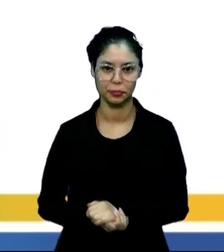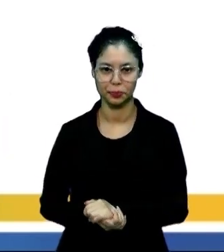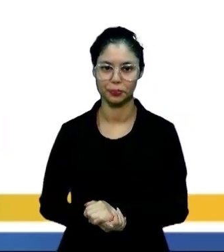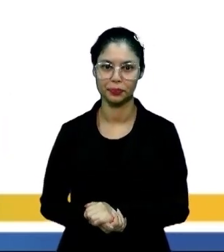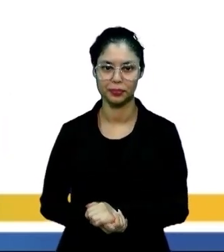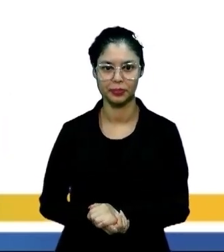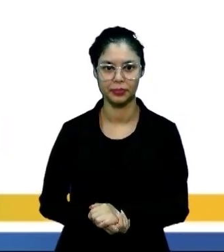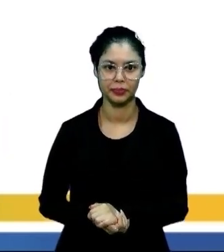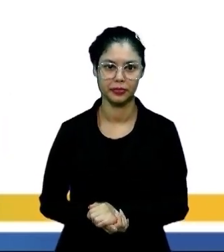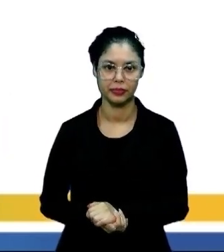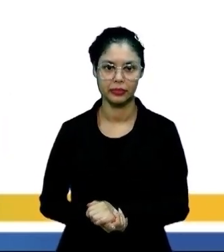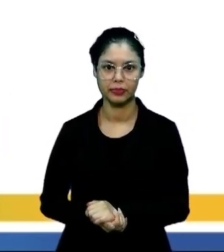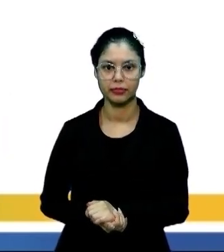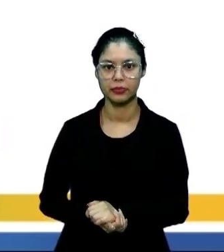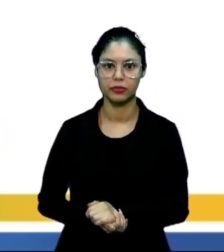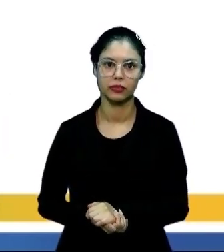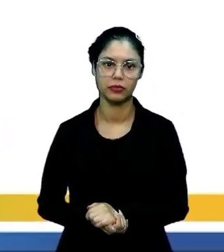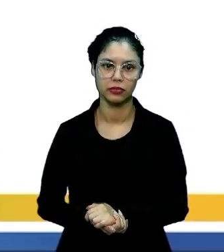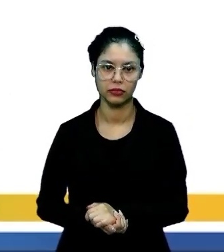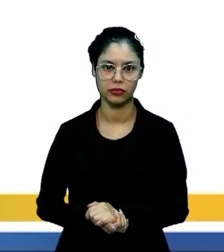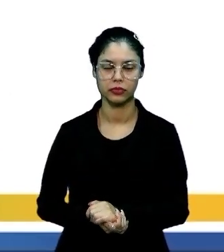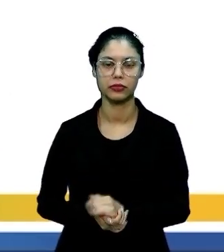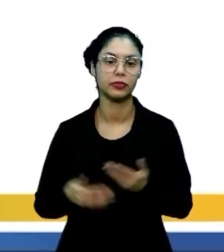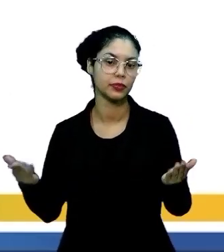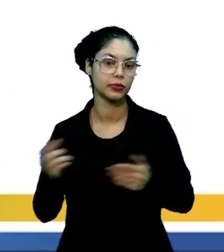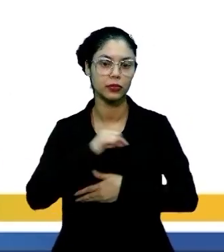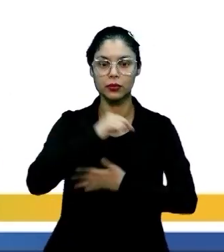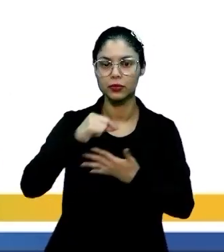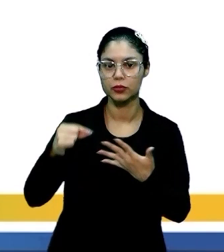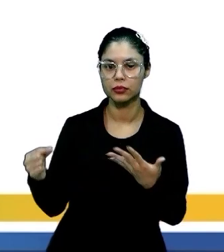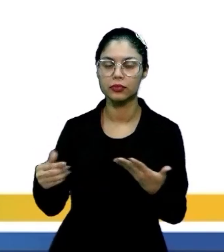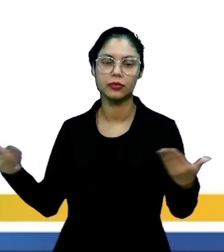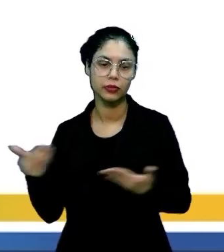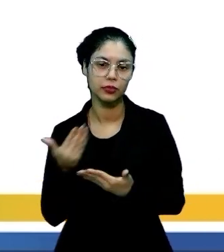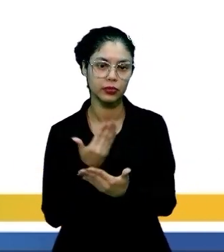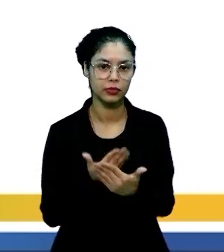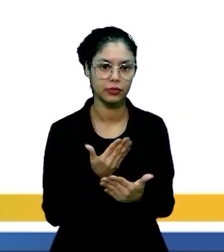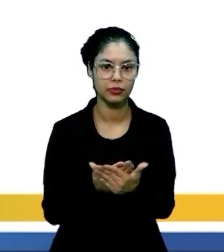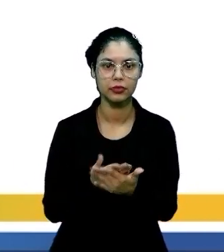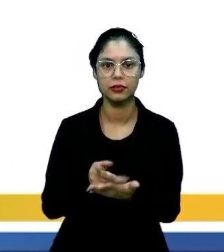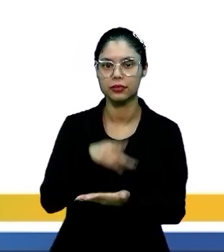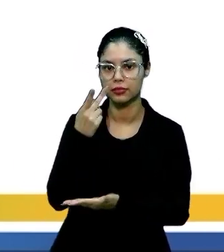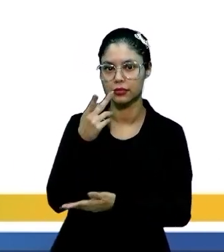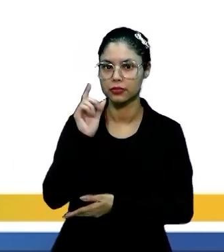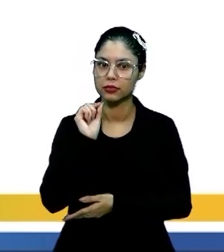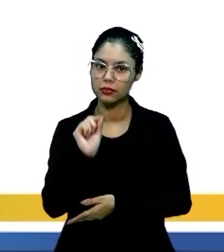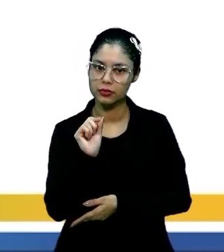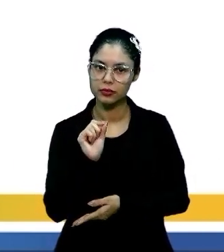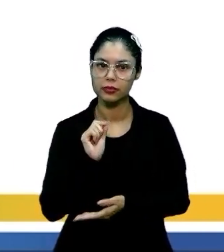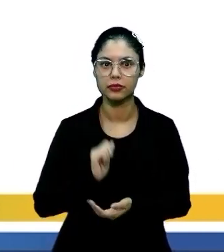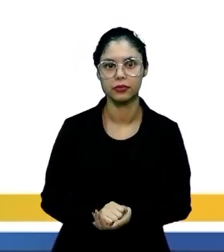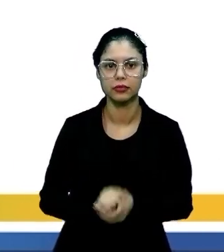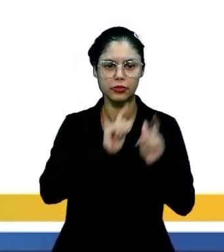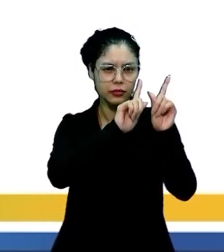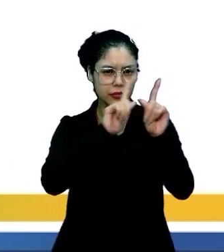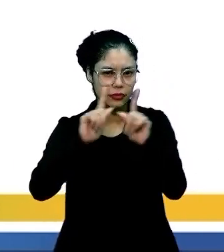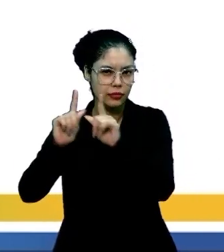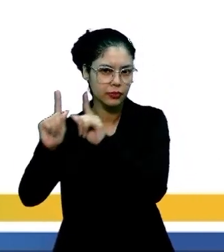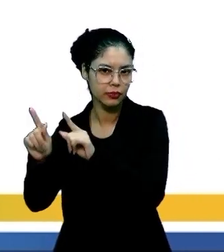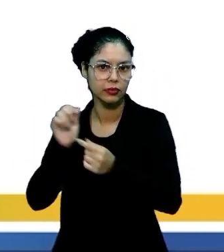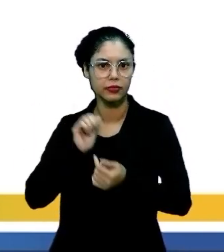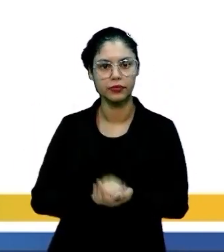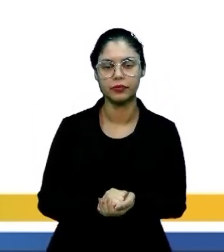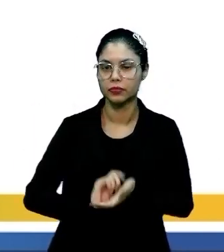E aí vocês observam os elementos que nós estudamos na aula de hoje. Vocês viram que nós falamos sobre a tirinha? Observem aí